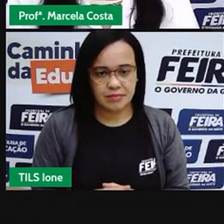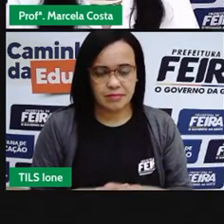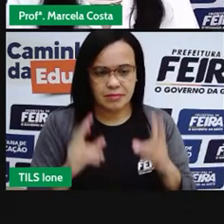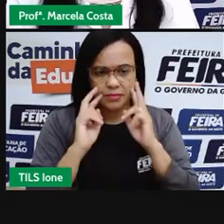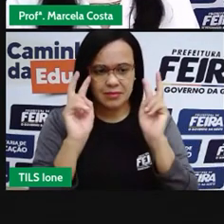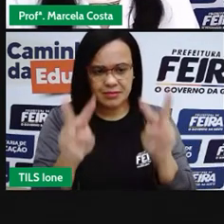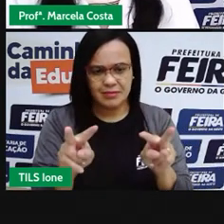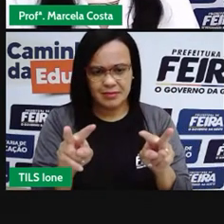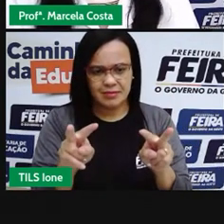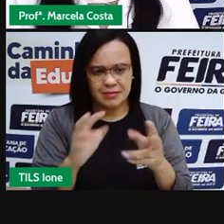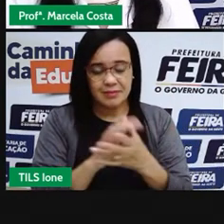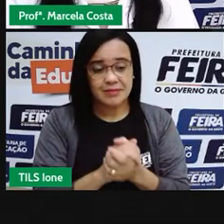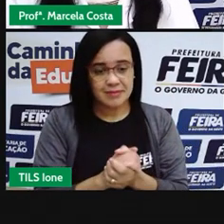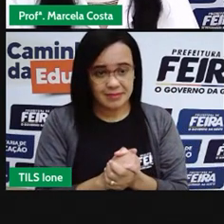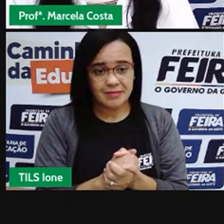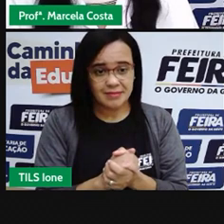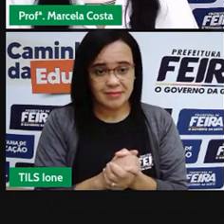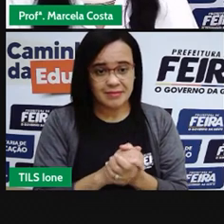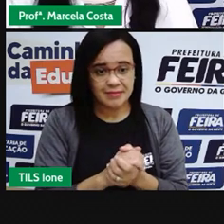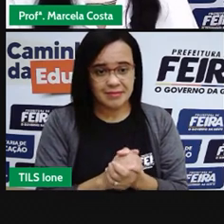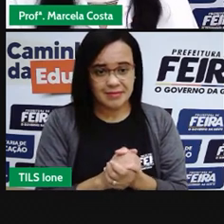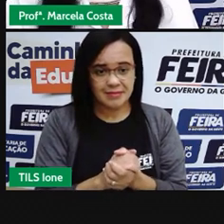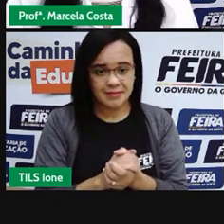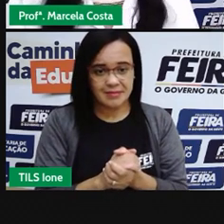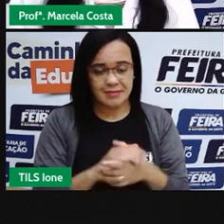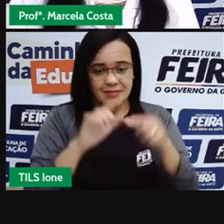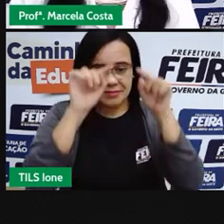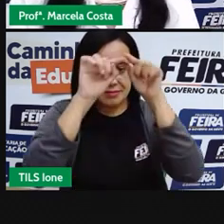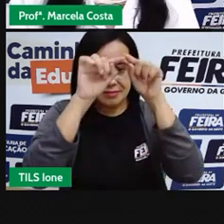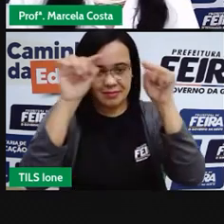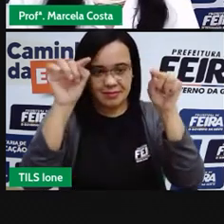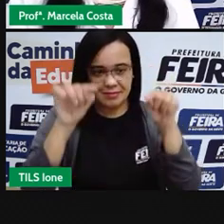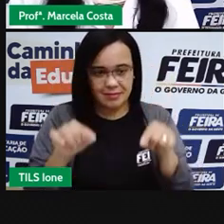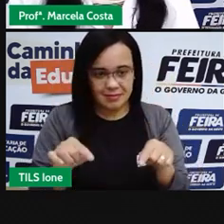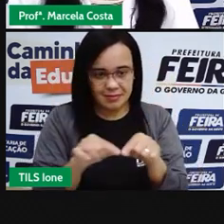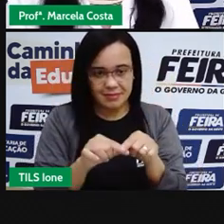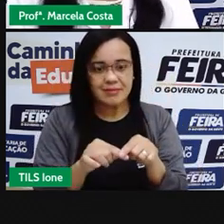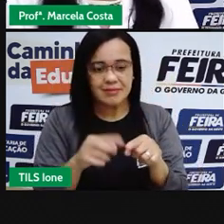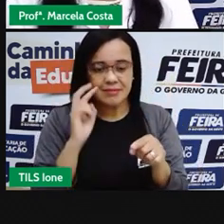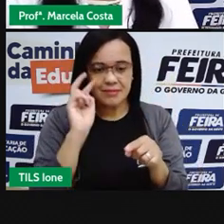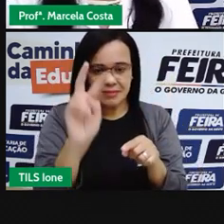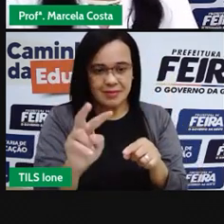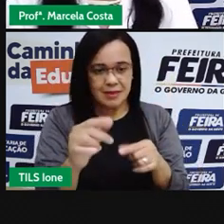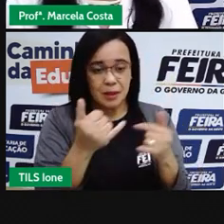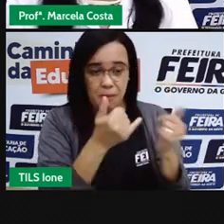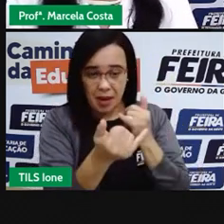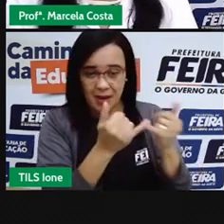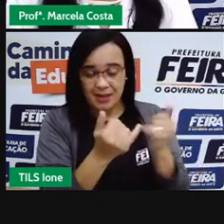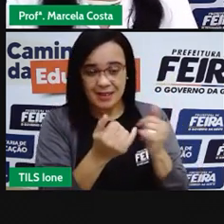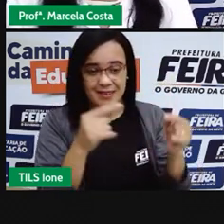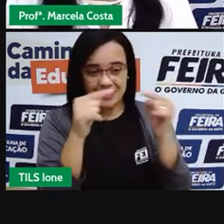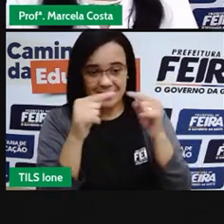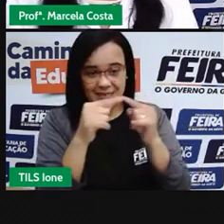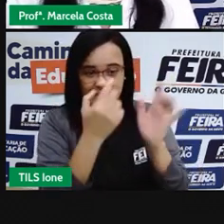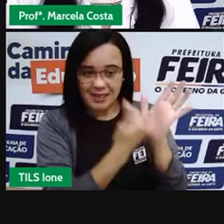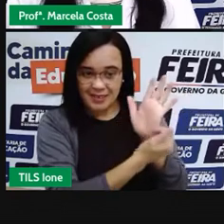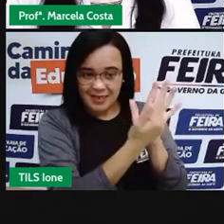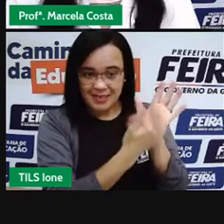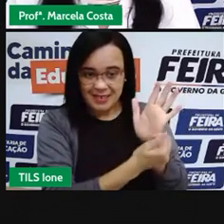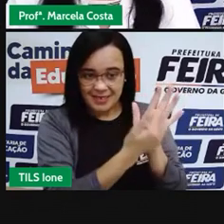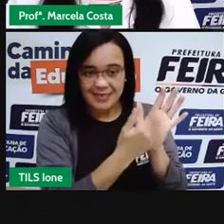Conseguiu ver que o retângulo realmente se parece com o formato da janela?